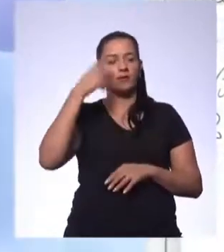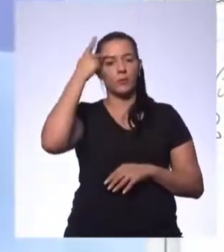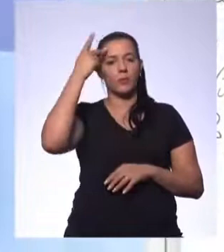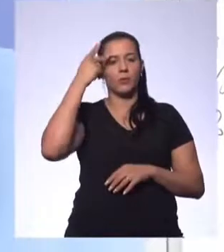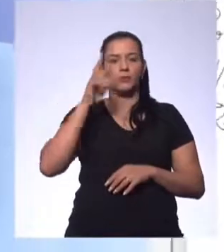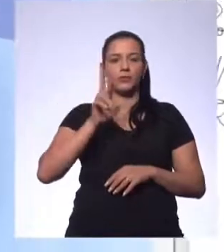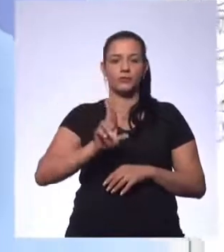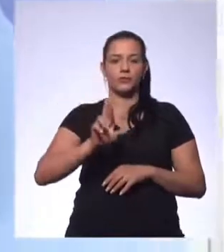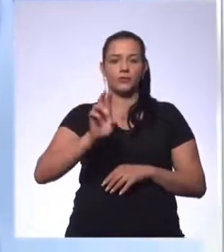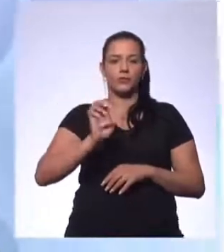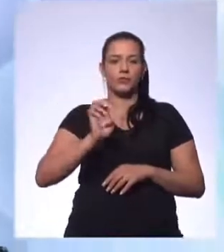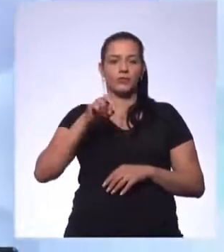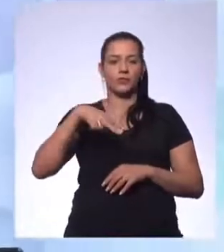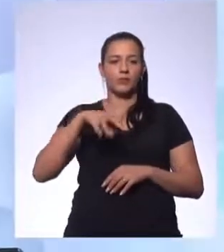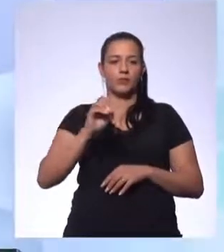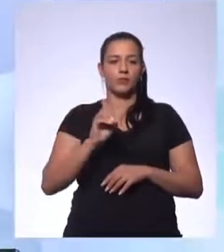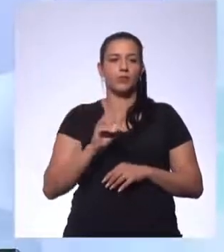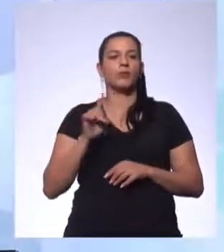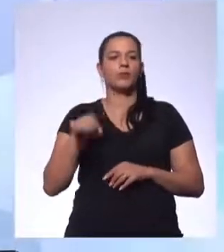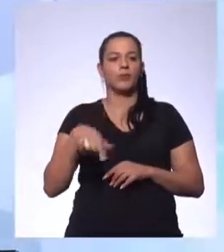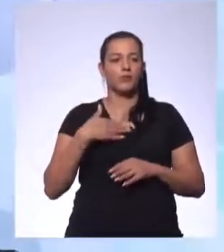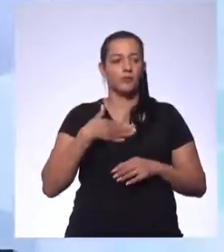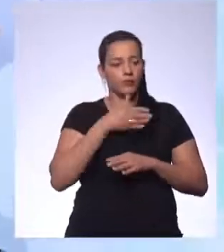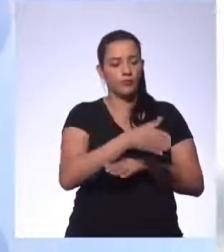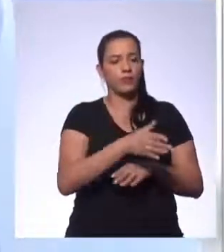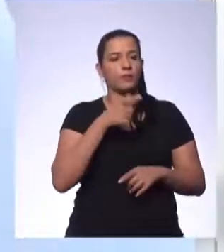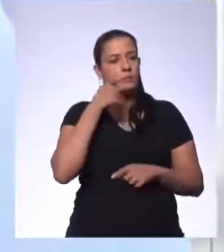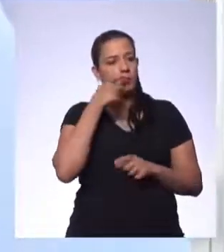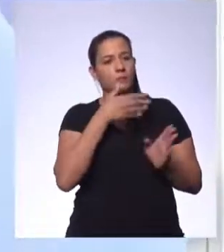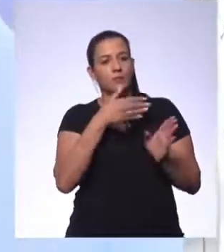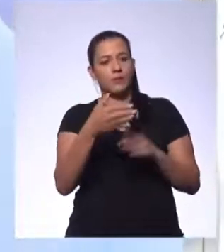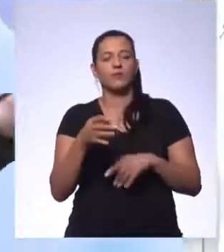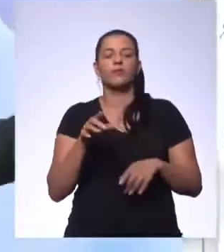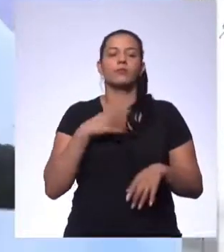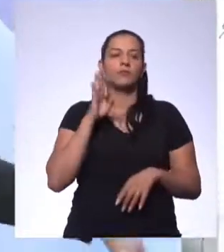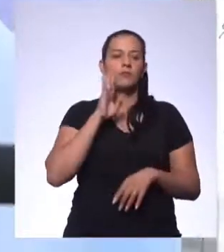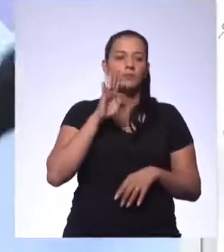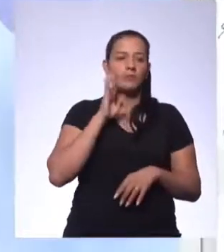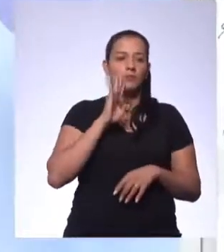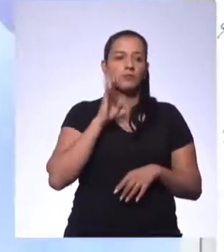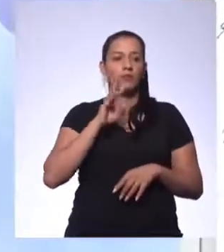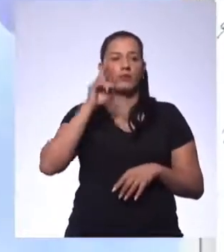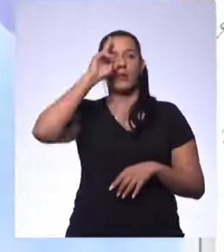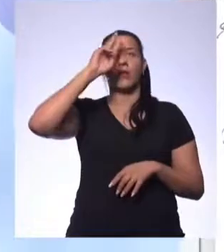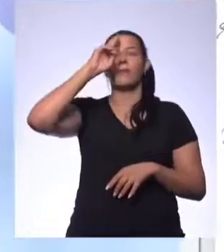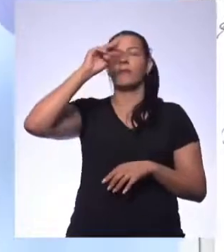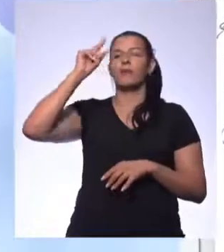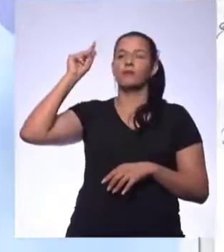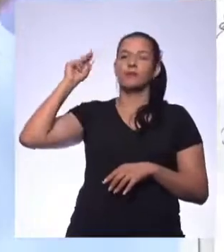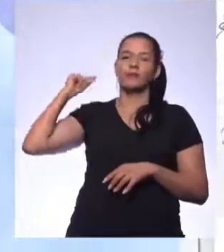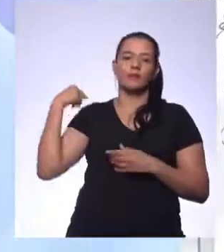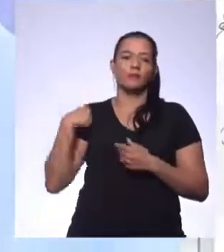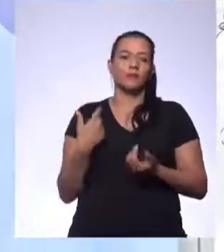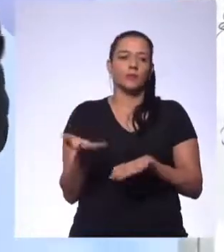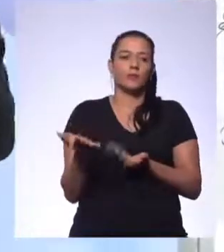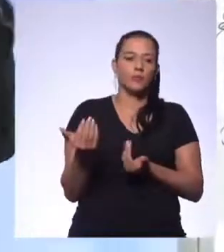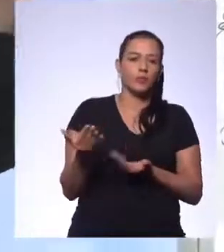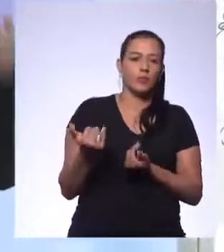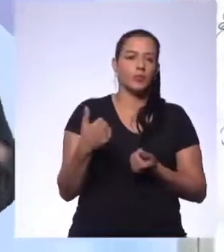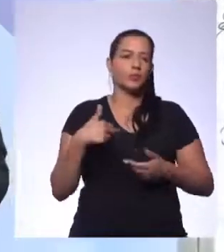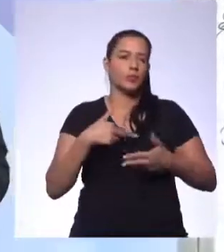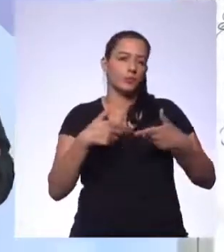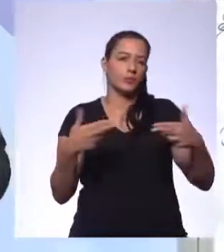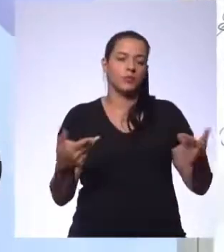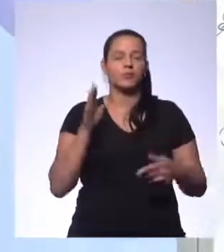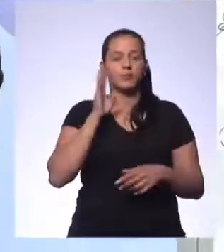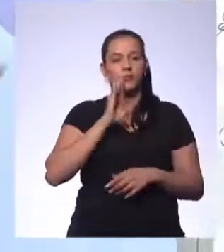né, que eu tive o prazer de ir lá assistir, e foi muito divertido, né, porque eu voltei assim, ao passado e lembrei da minha infância, né, e